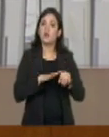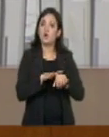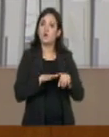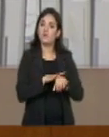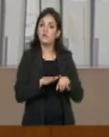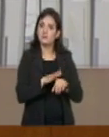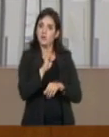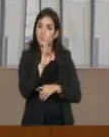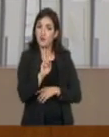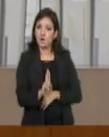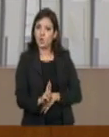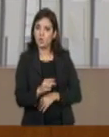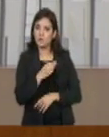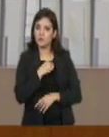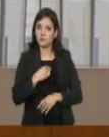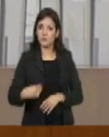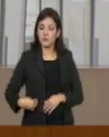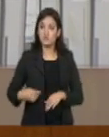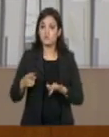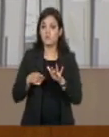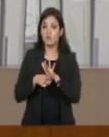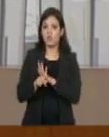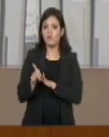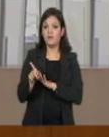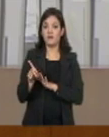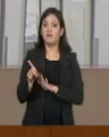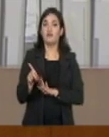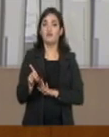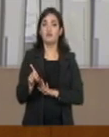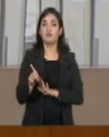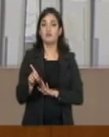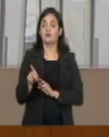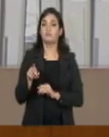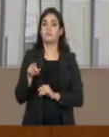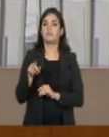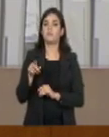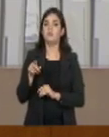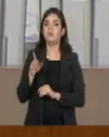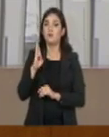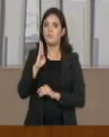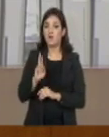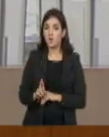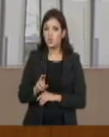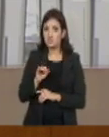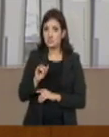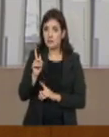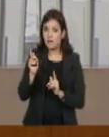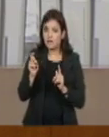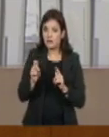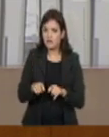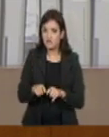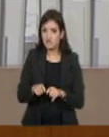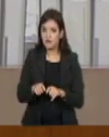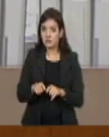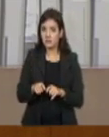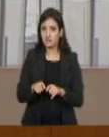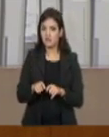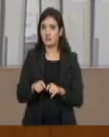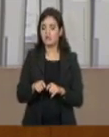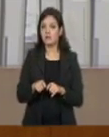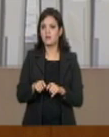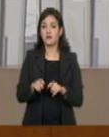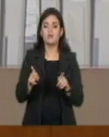Roberto Barroso e perguntei a ele se daria ainda para este ano ele liberar este